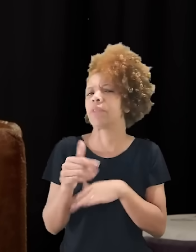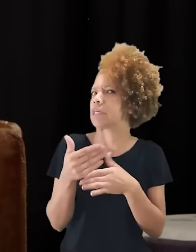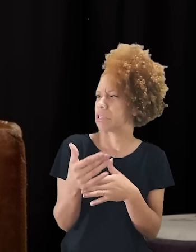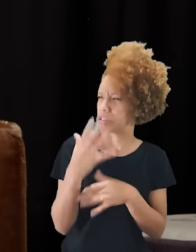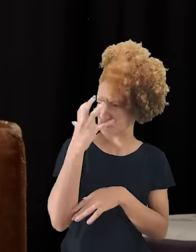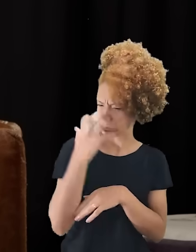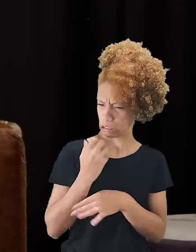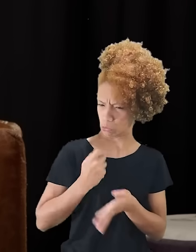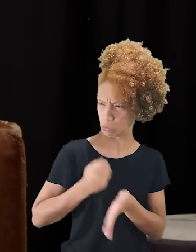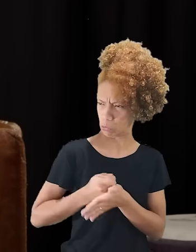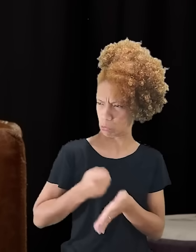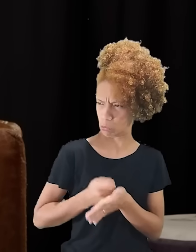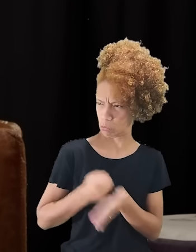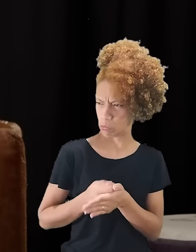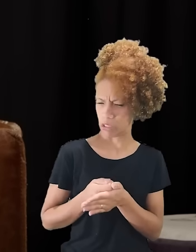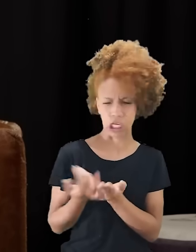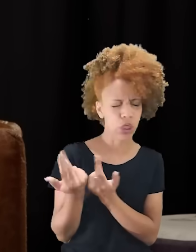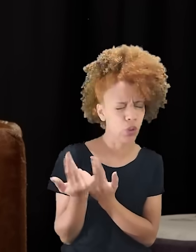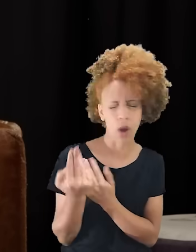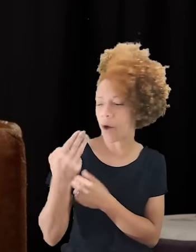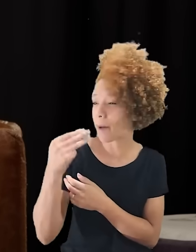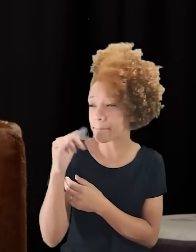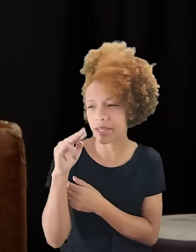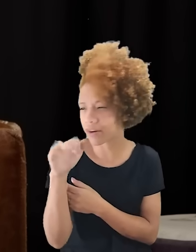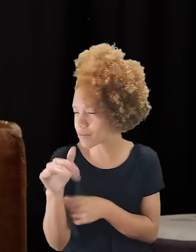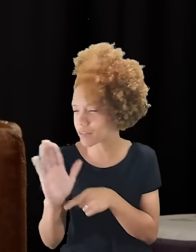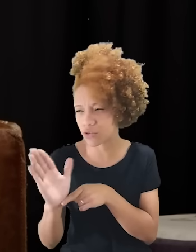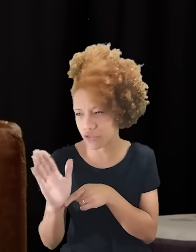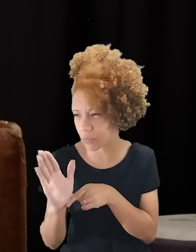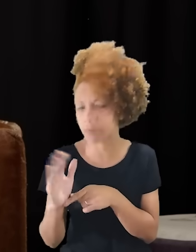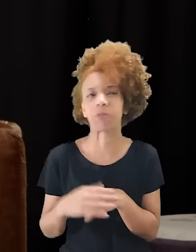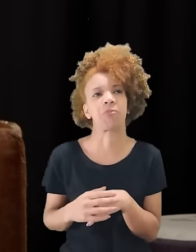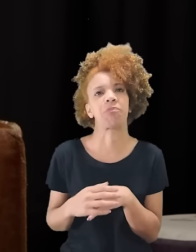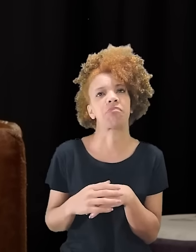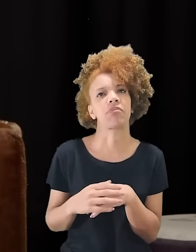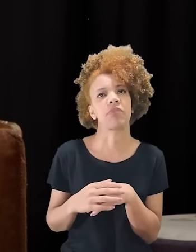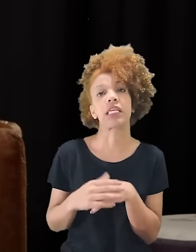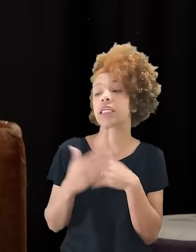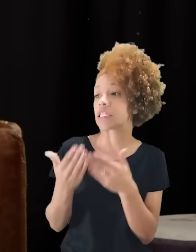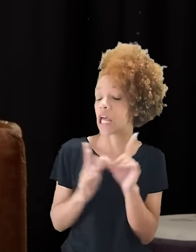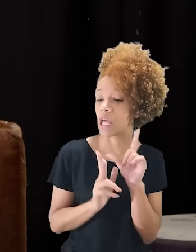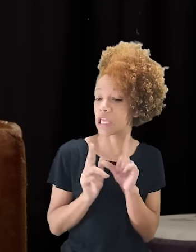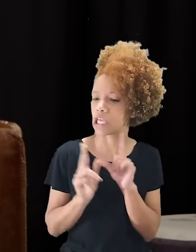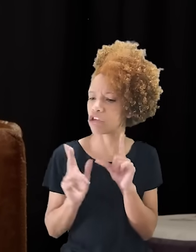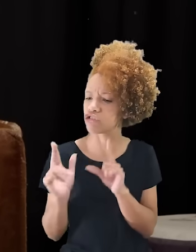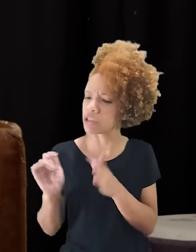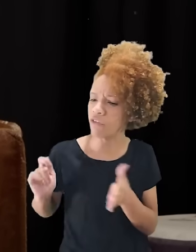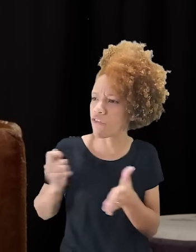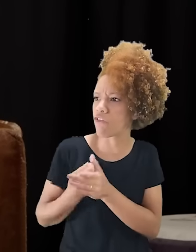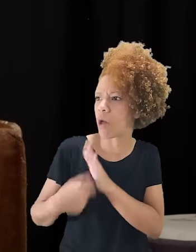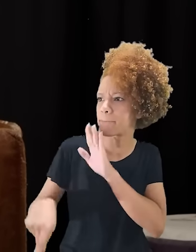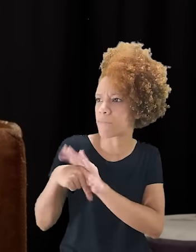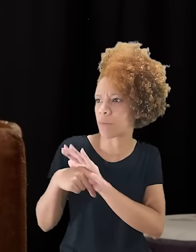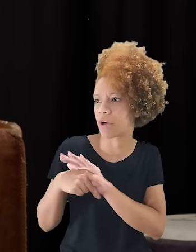pessoa durona você vê que ela é igualzinha Miranda mesmo do filme e ela é a editora oficial